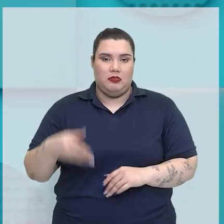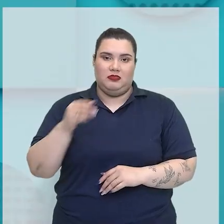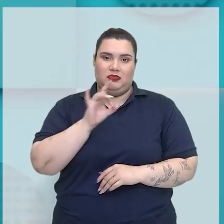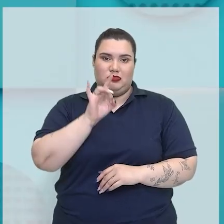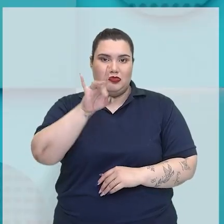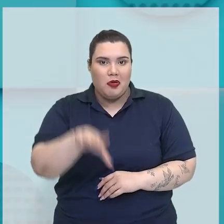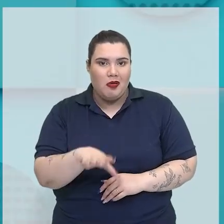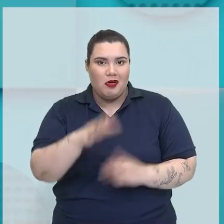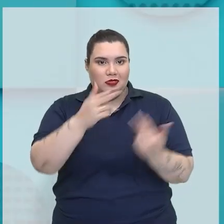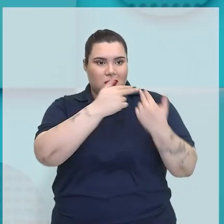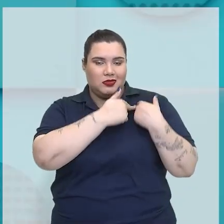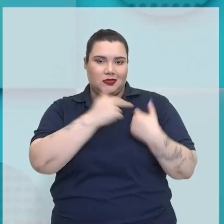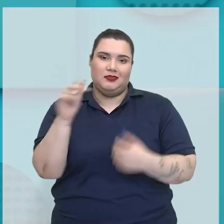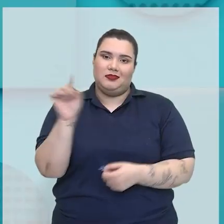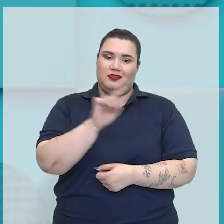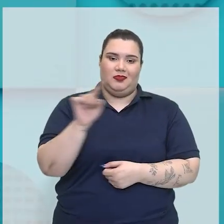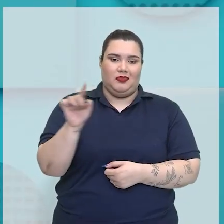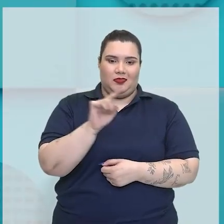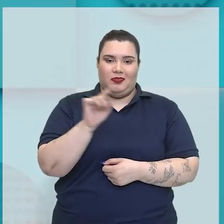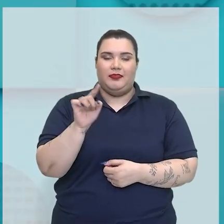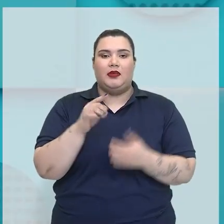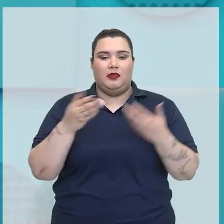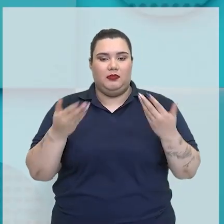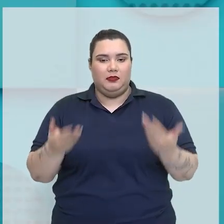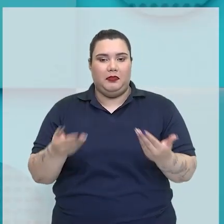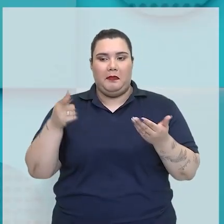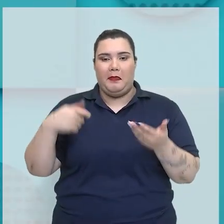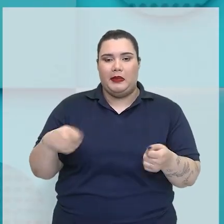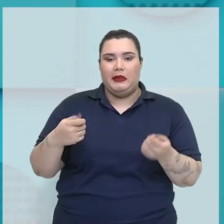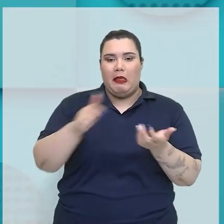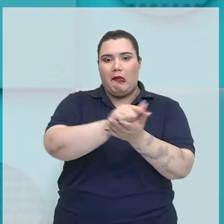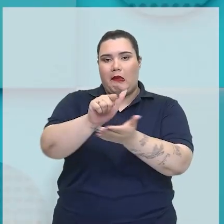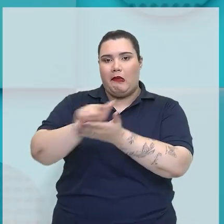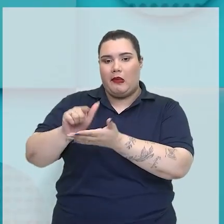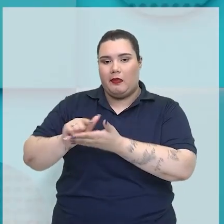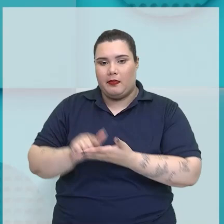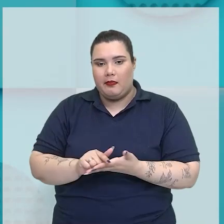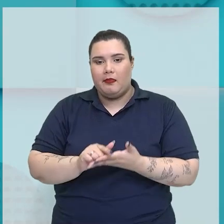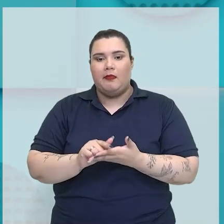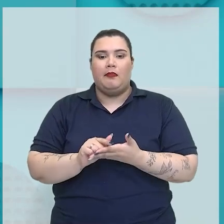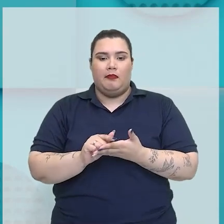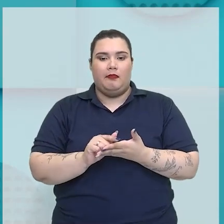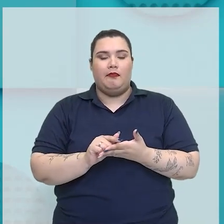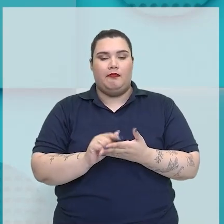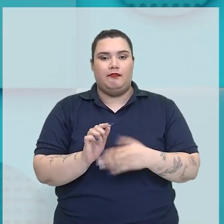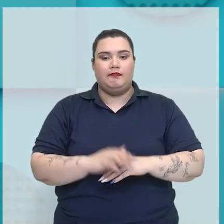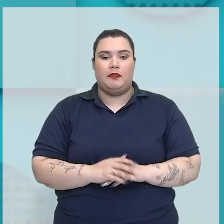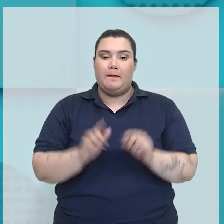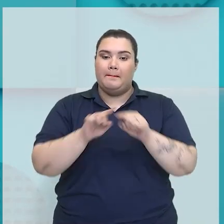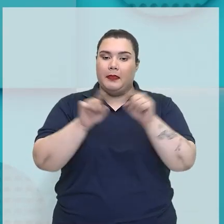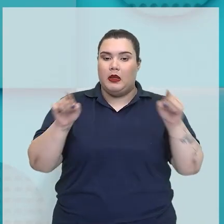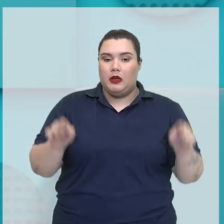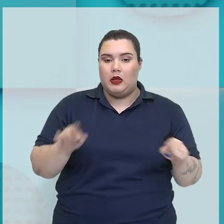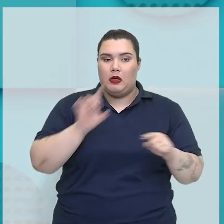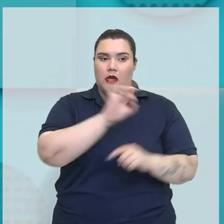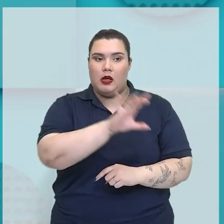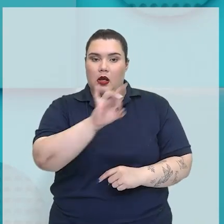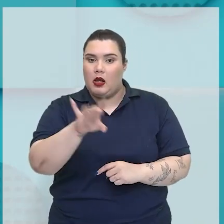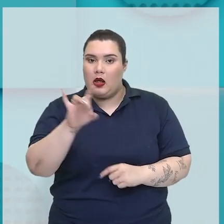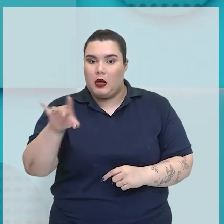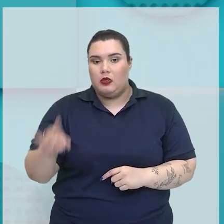aí a responsabilidade de juntar o lixo, né? De recolher o lixo. Mas cada um de nós